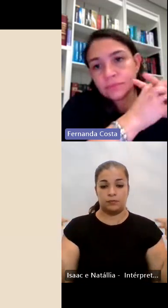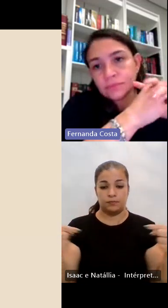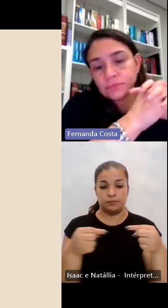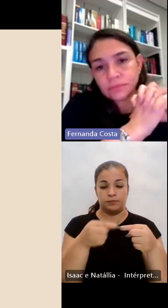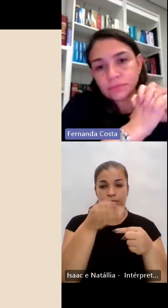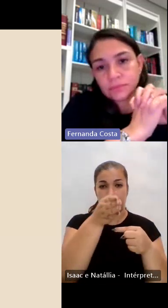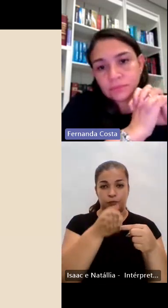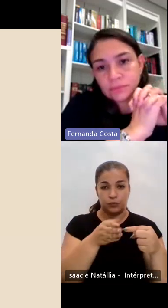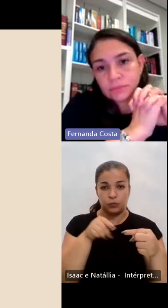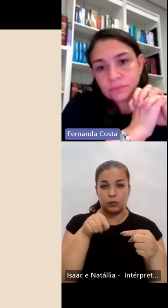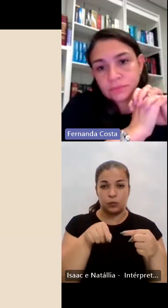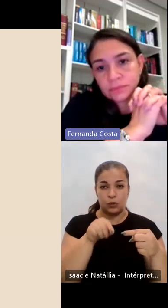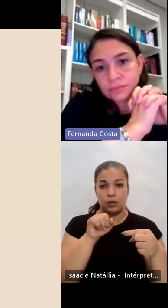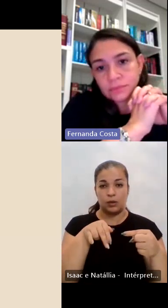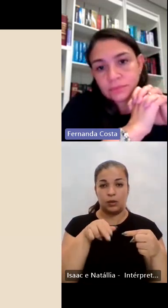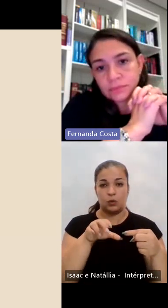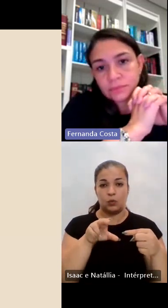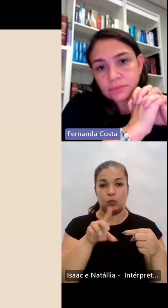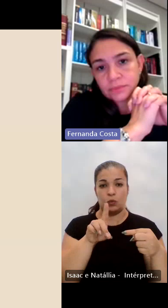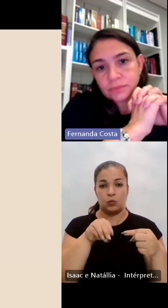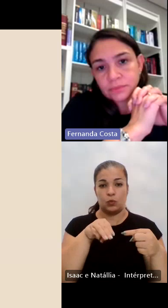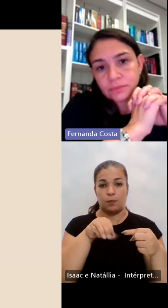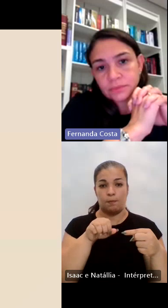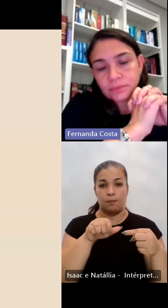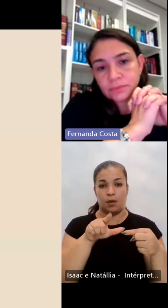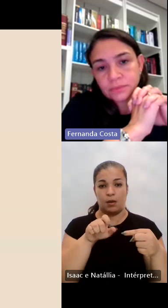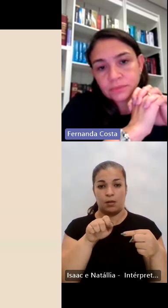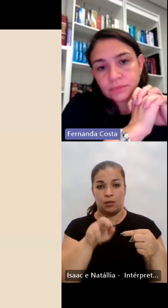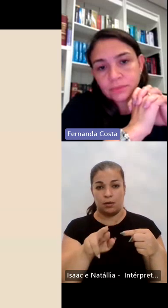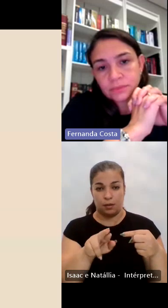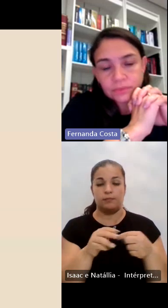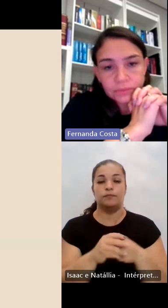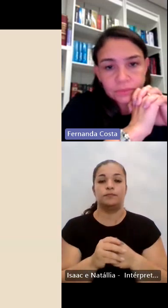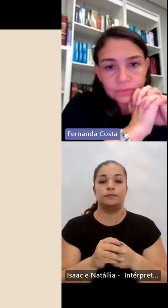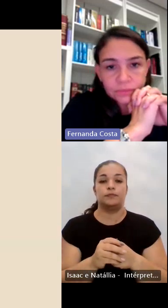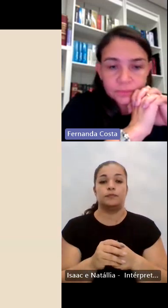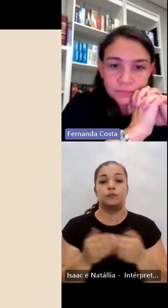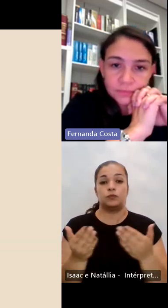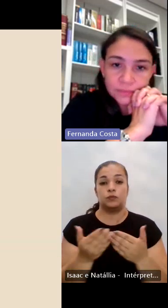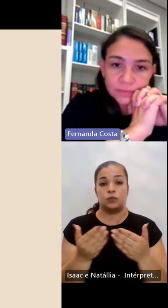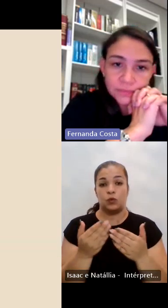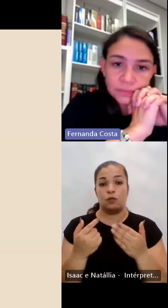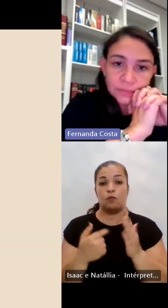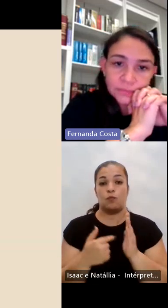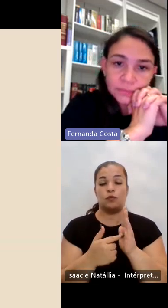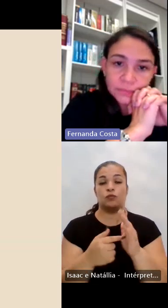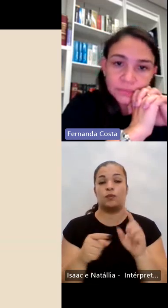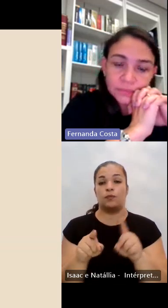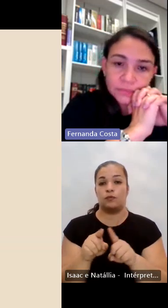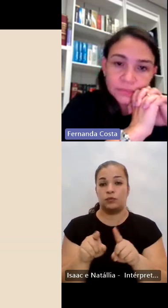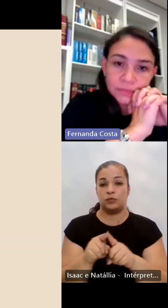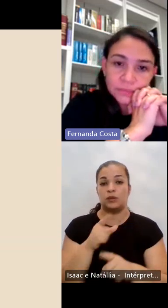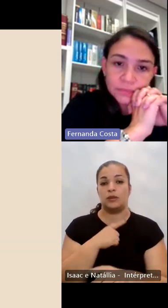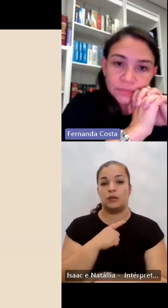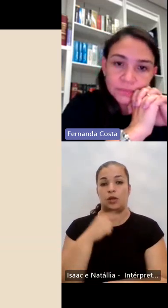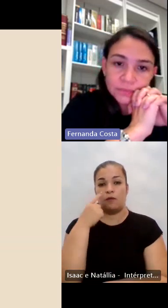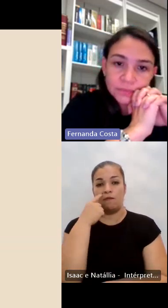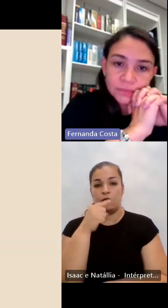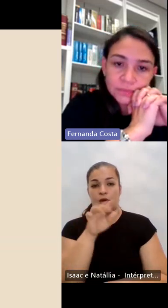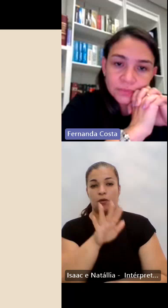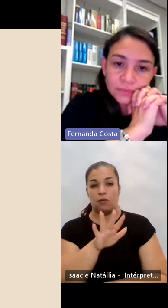incudo-malear, tá? Então, essa partezinha aqui. Lá atrás, que eu vou agora focar aqui para vocês, aqui atrás nós temos o estribo. Tá? Então,